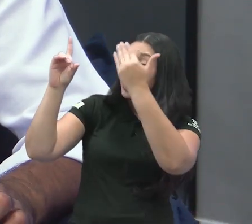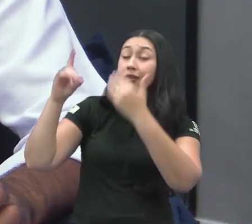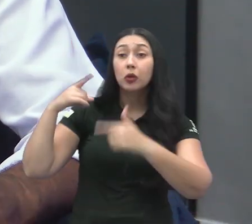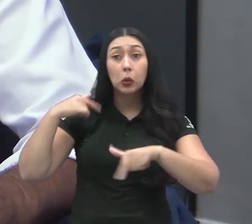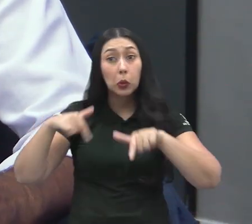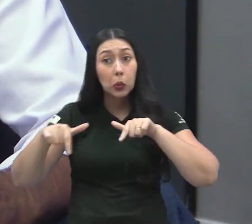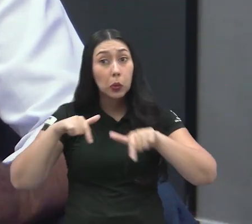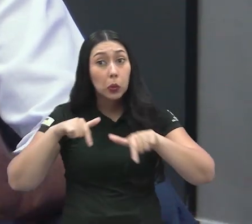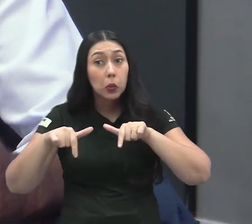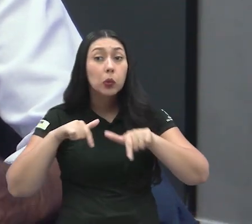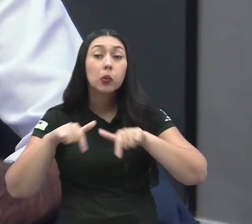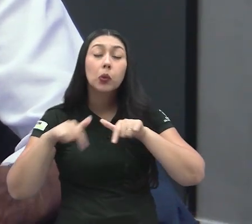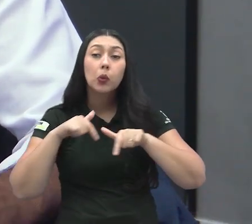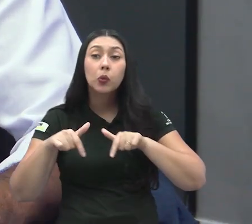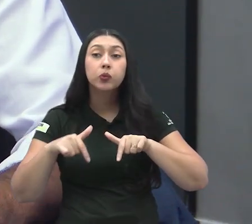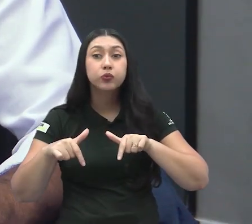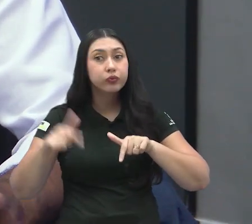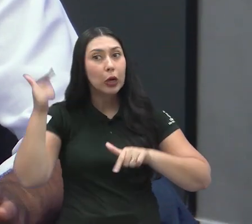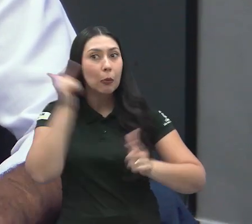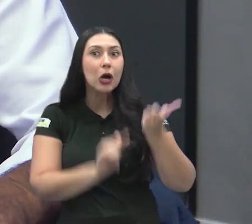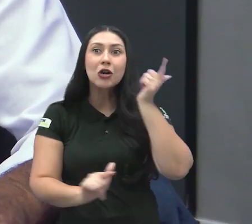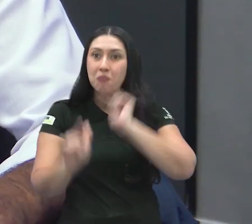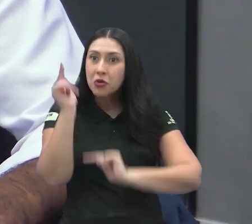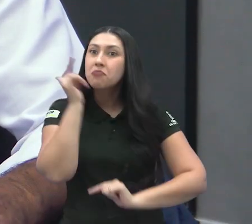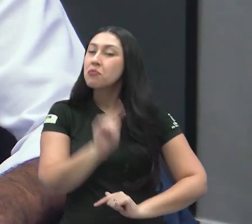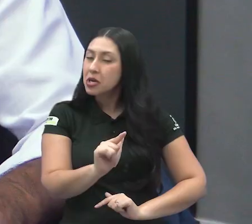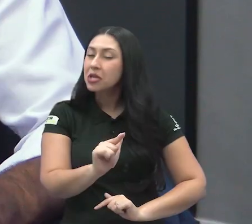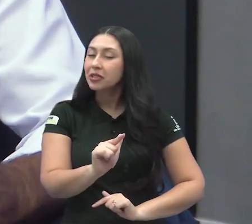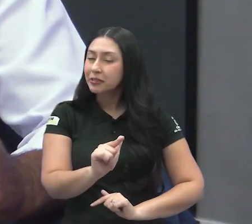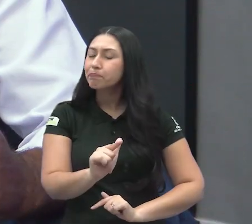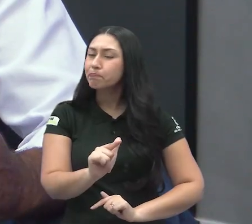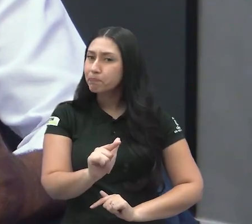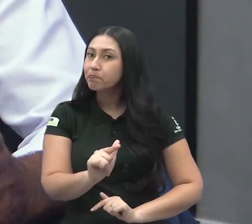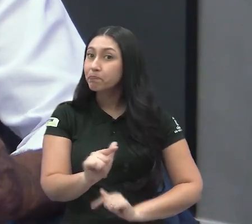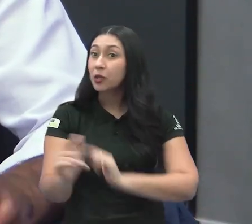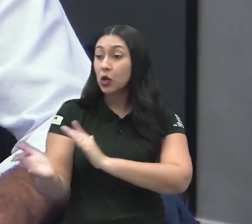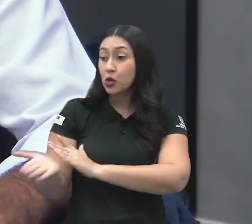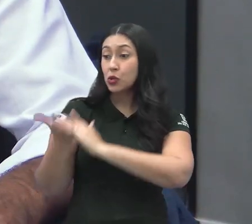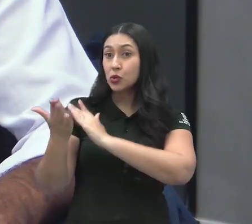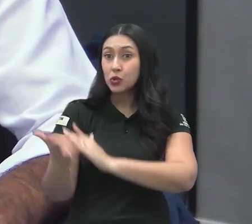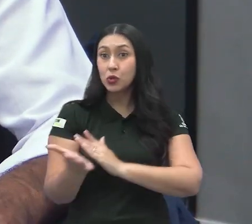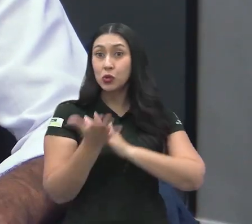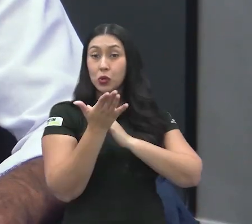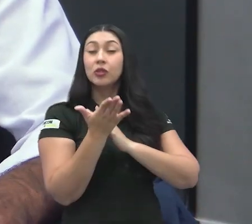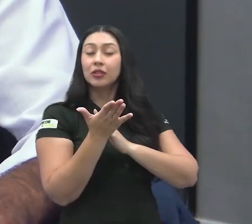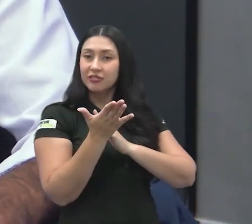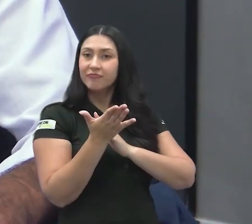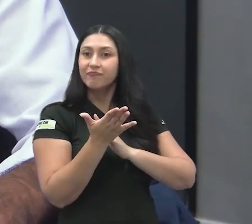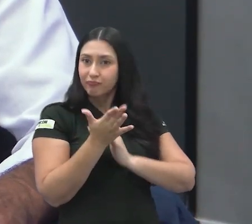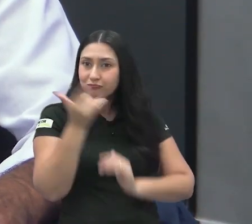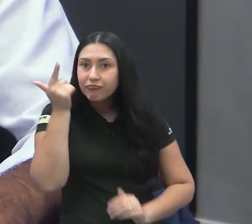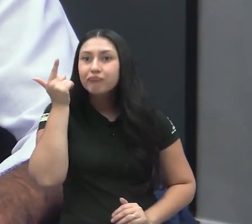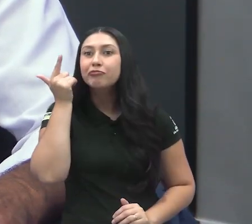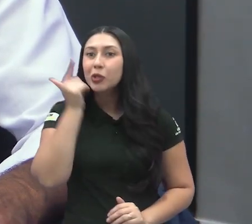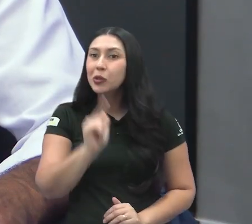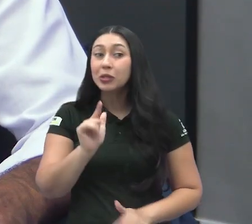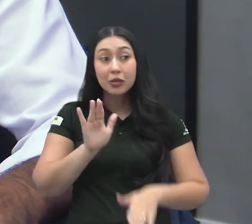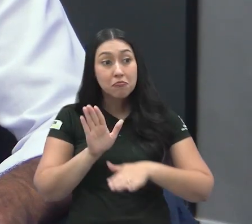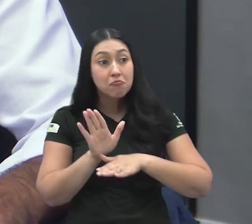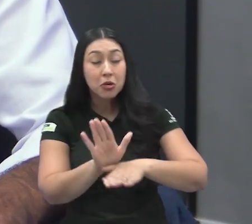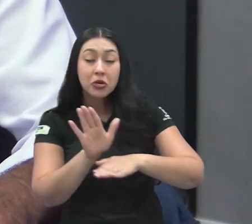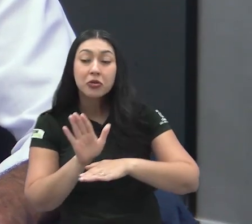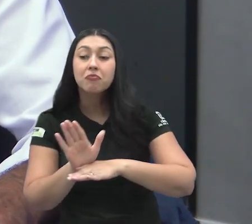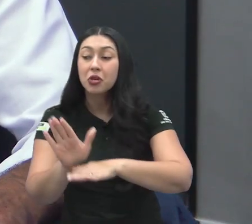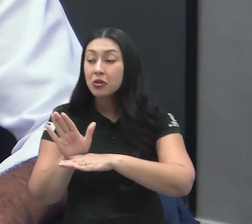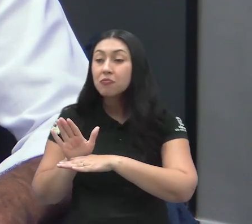gente teve e tantas realizações que a gente conseguiu fazer, muitas ajudas que a gente conseguiu dar